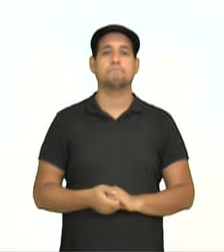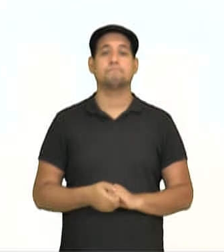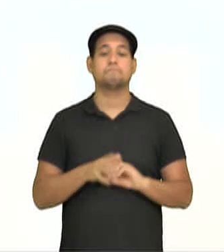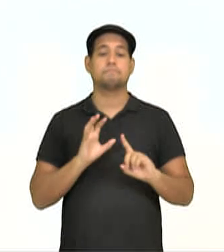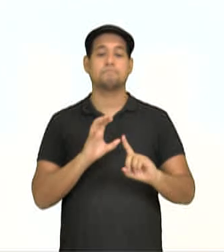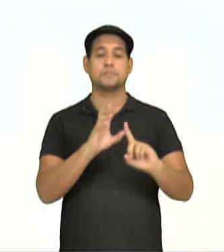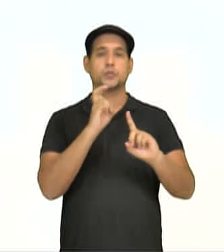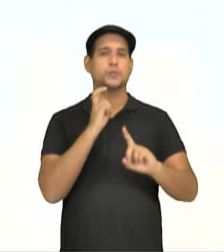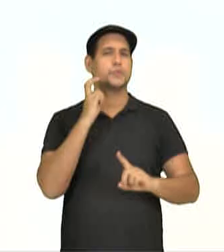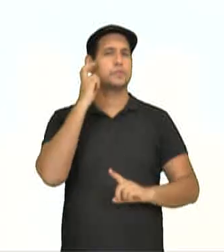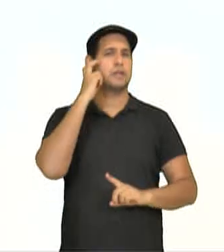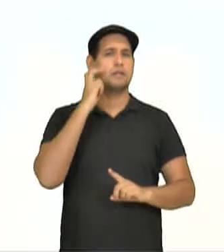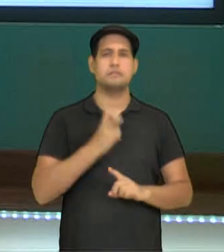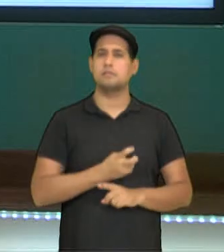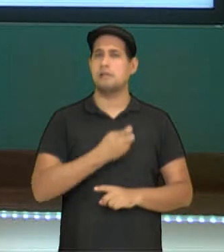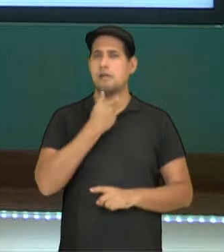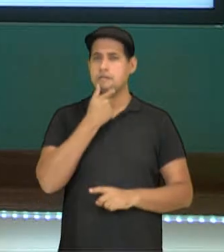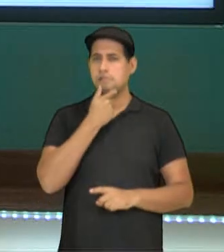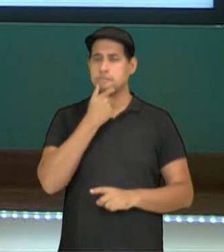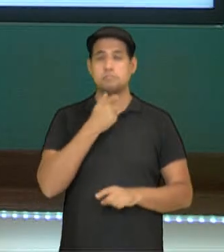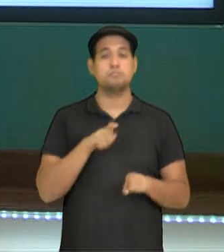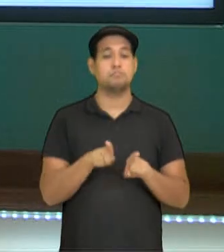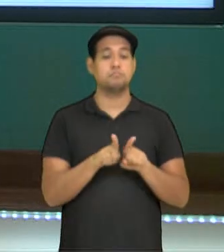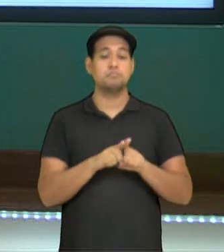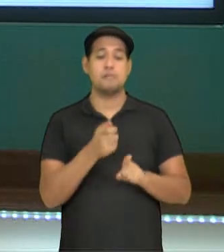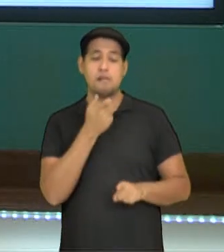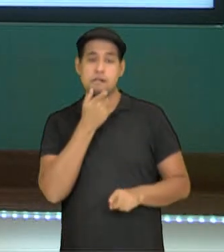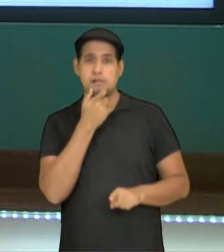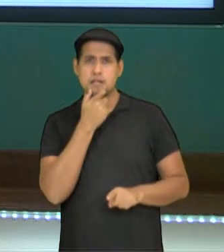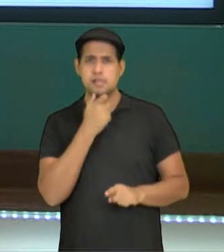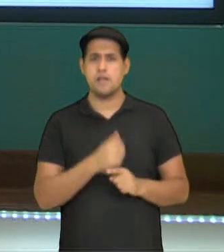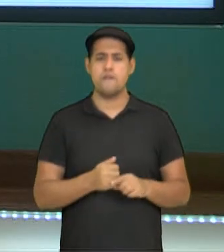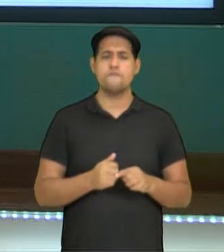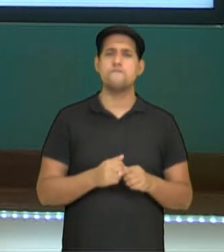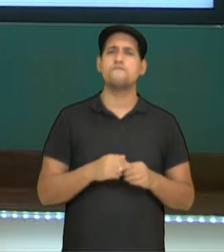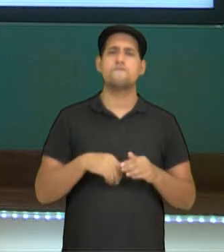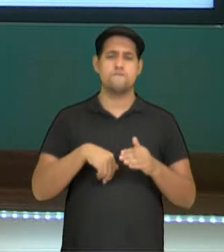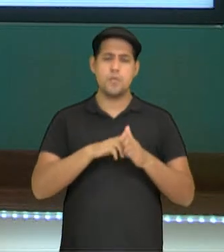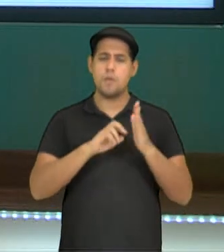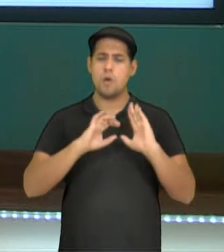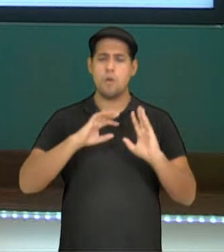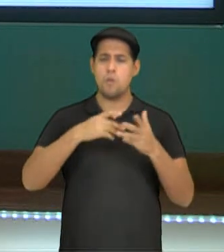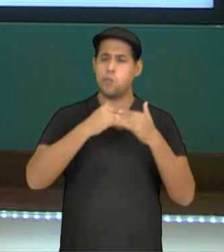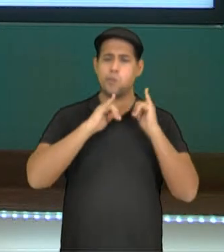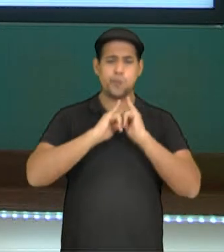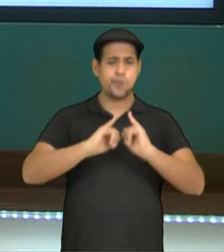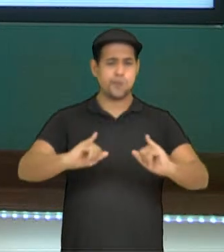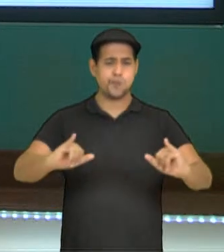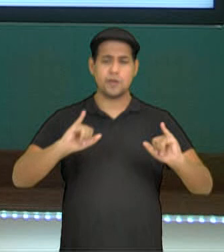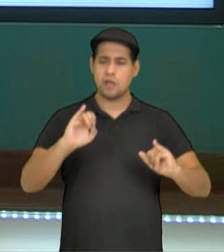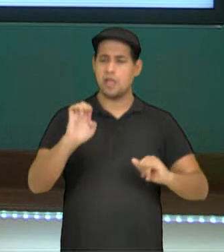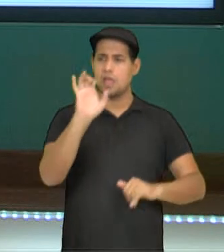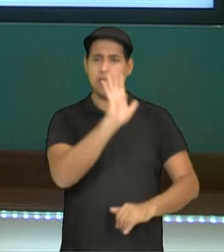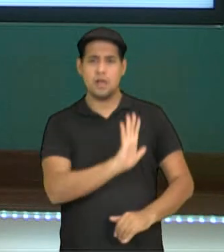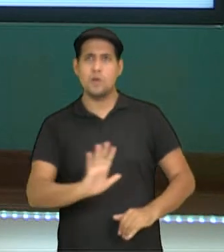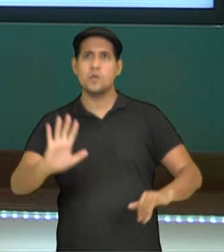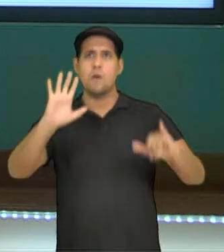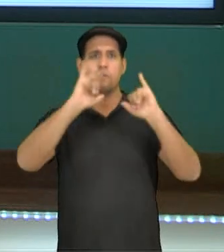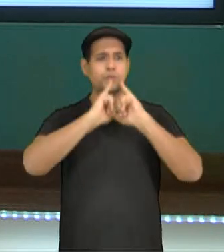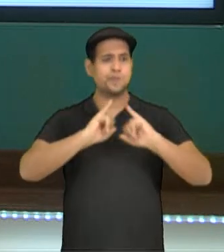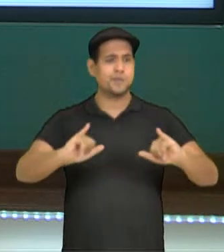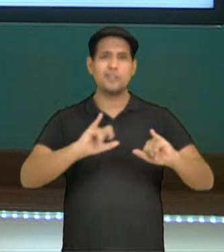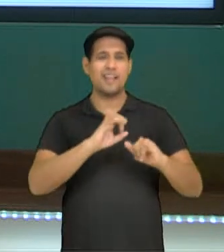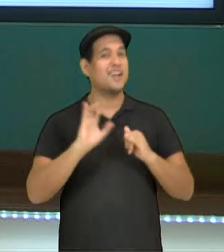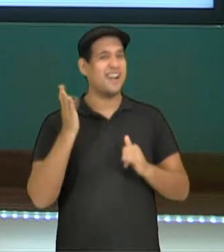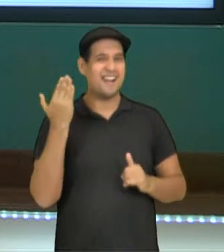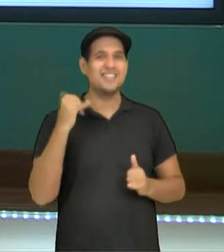influência cultural da Inglaterra. Por meio da influência da Inglaterra, o futebol se difundiu pela Europa, deixando de ser uma atividade recreativa. Então,